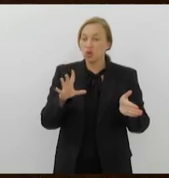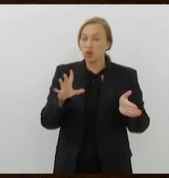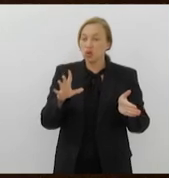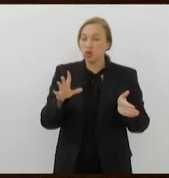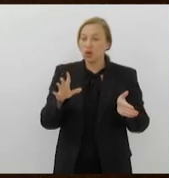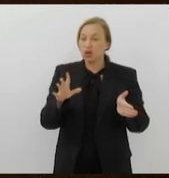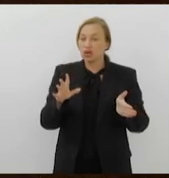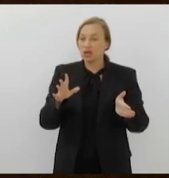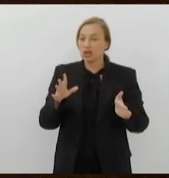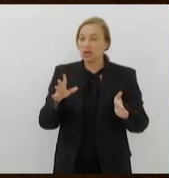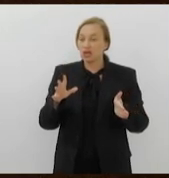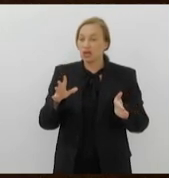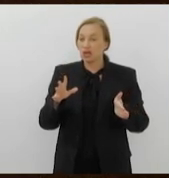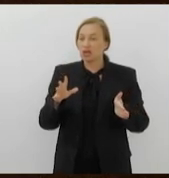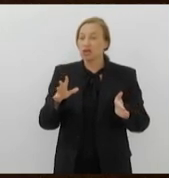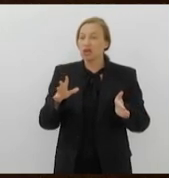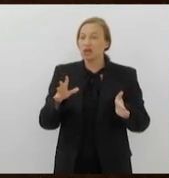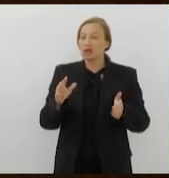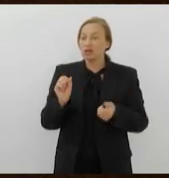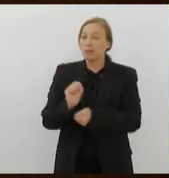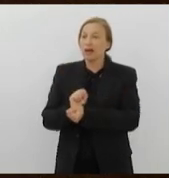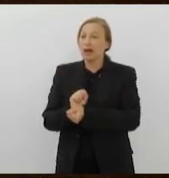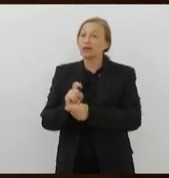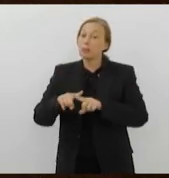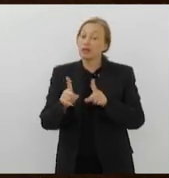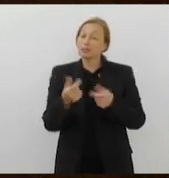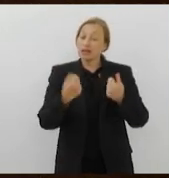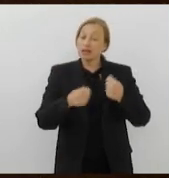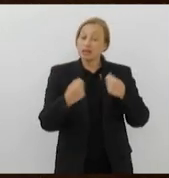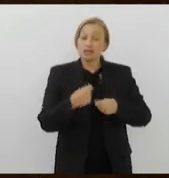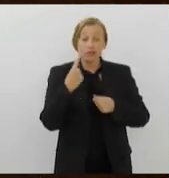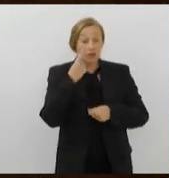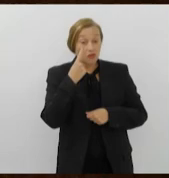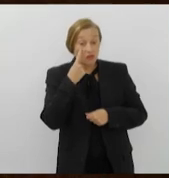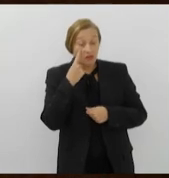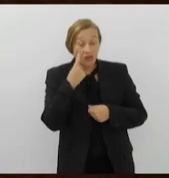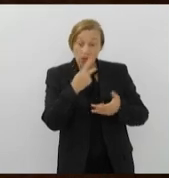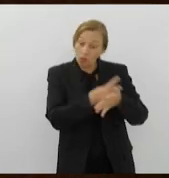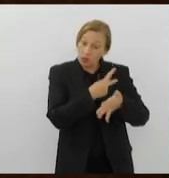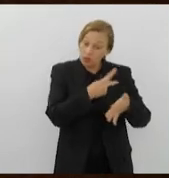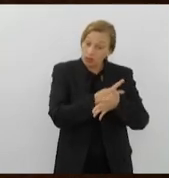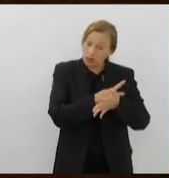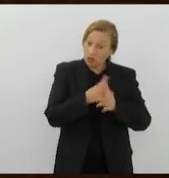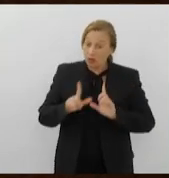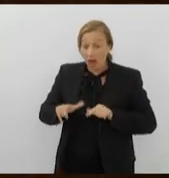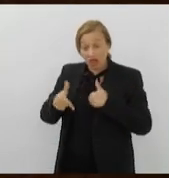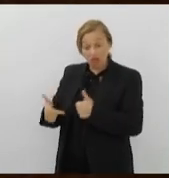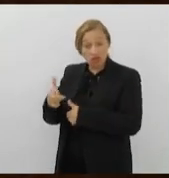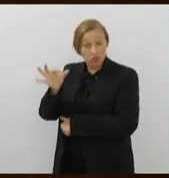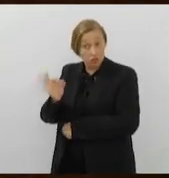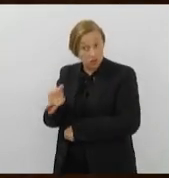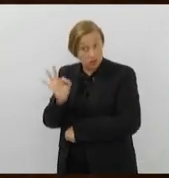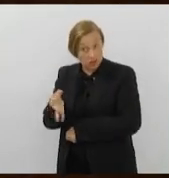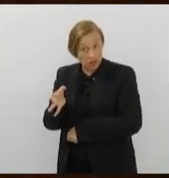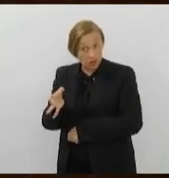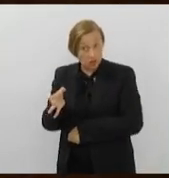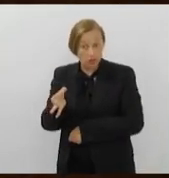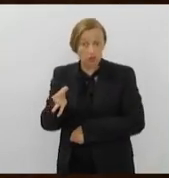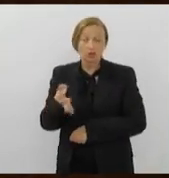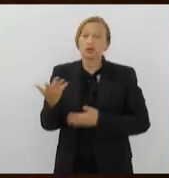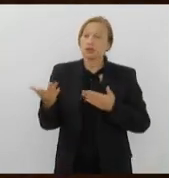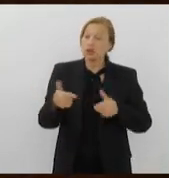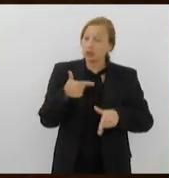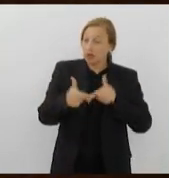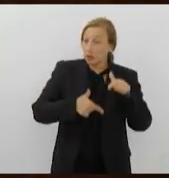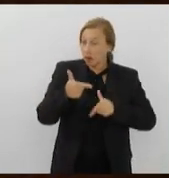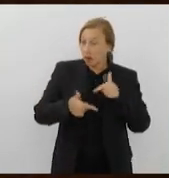dele decidir quando há irregularidade, mas também há o dever constitucional da continuidade do serviço público e, mais do